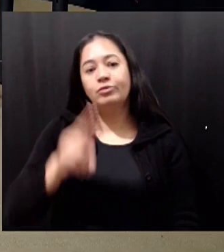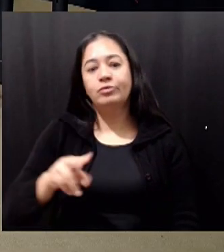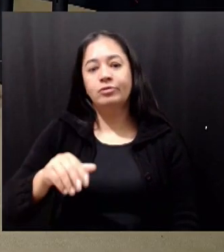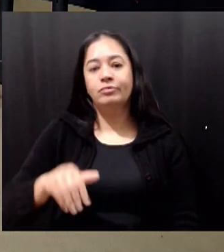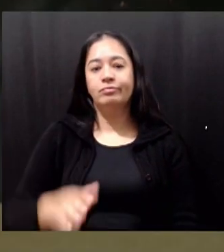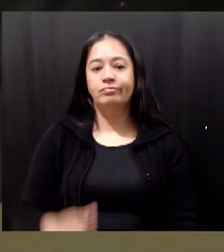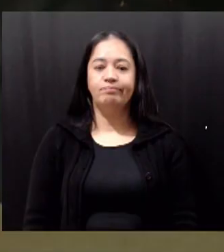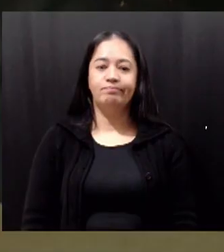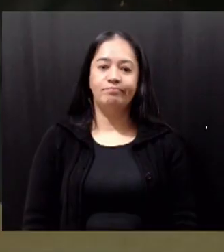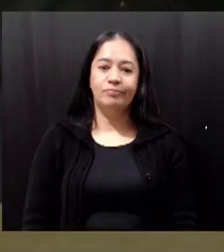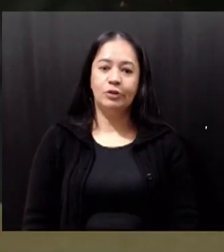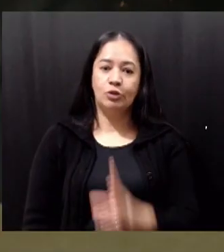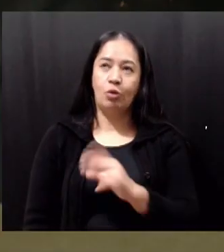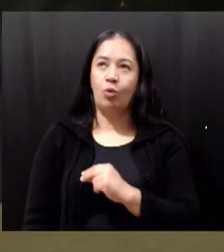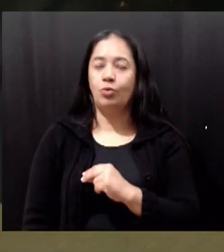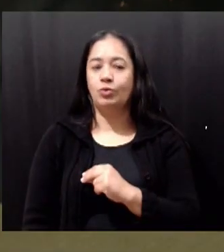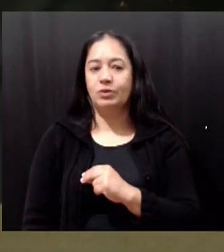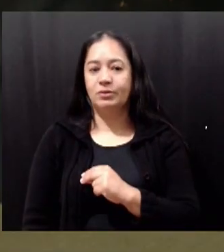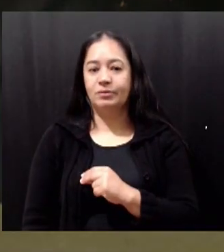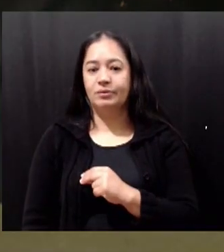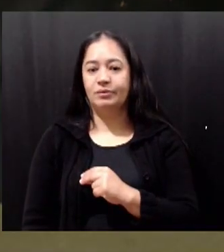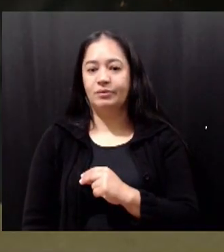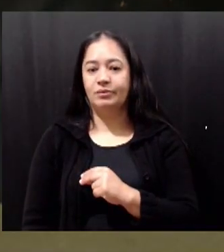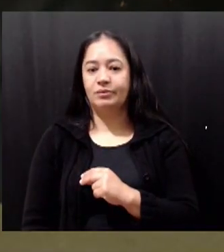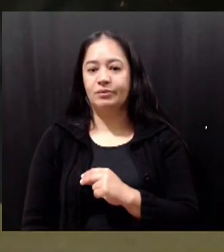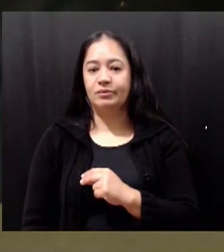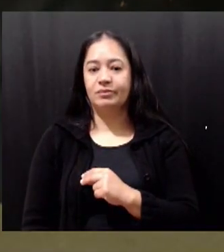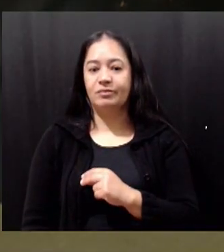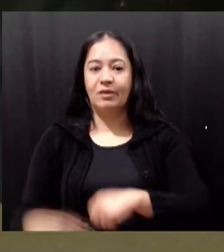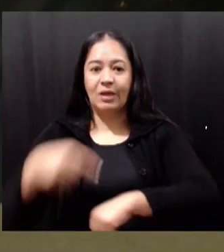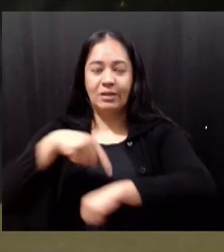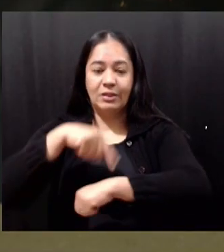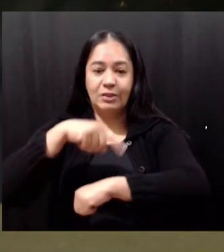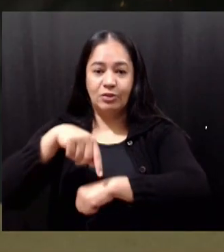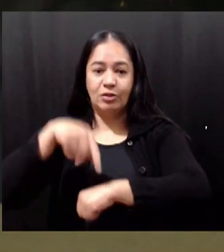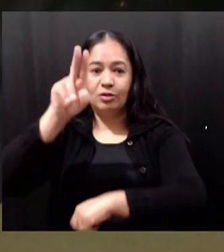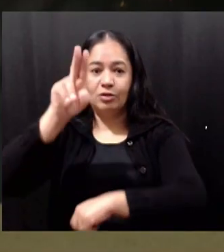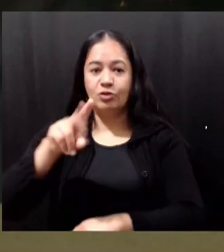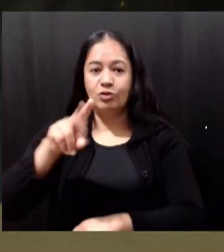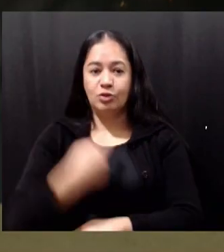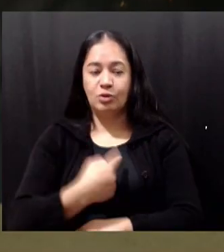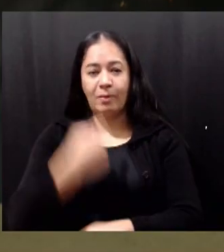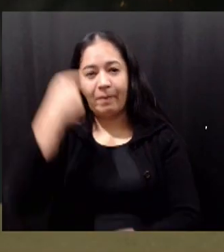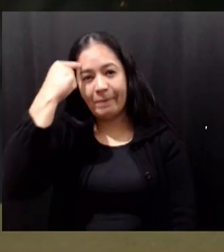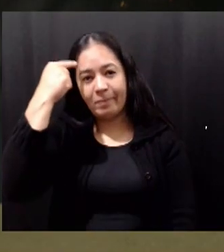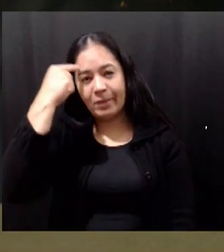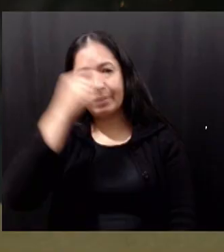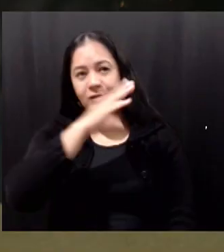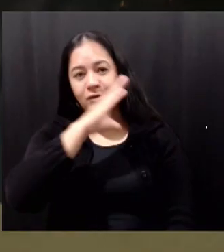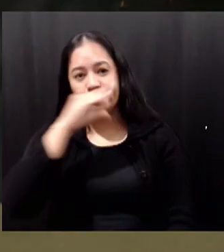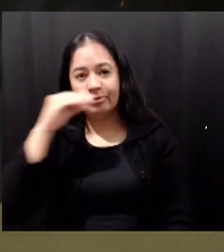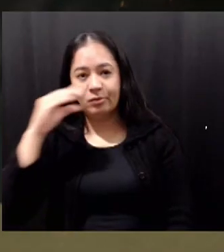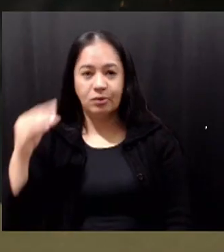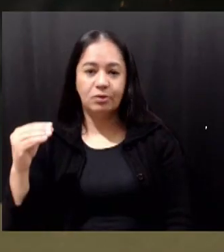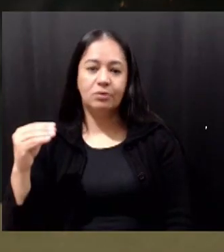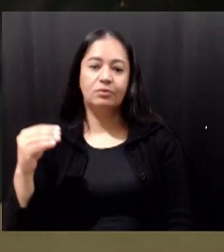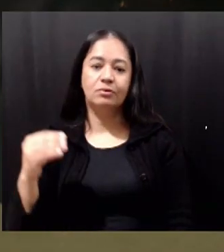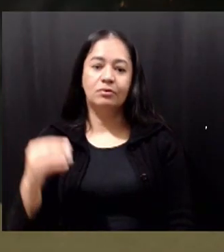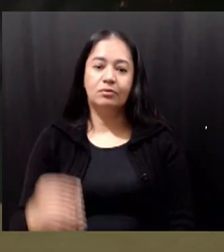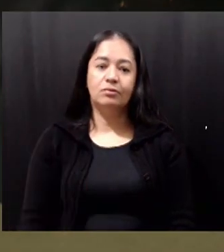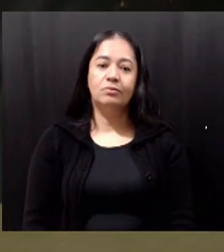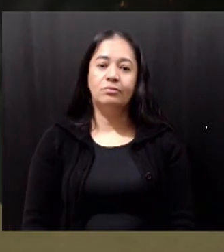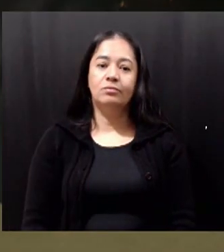E dentro dessas horas de uso, quando a gente para pensar no adolescente, né, no jovem, ou